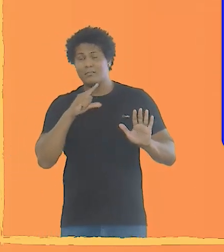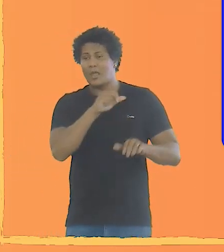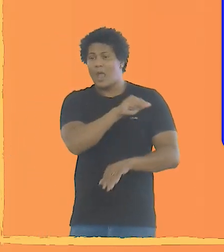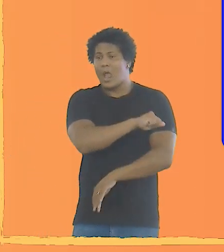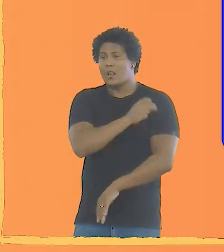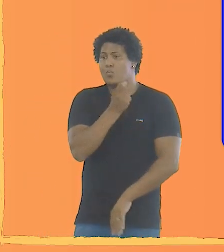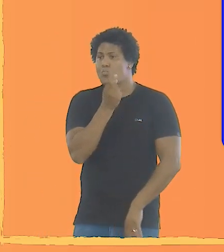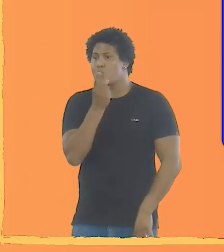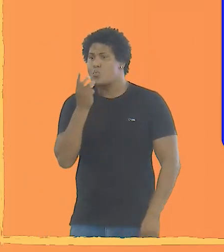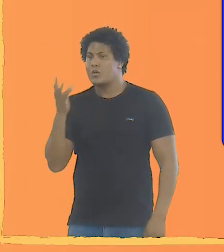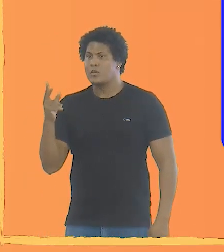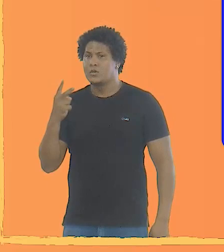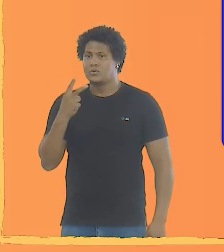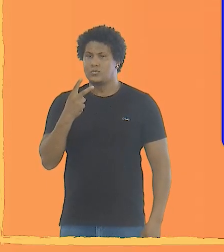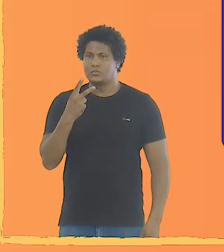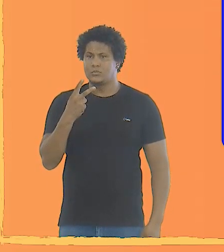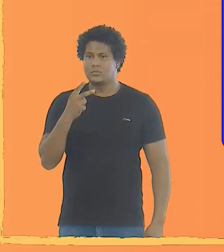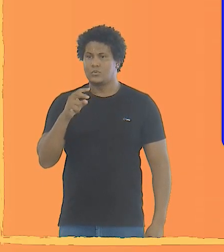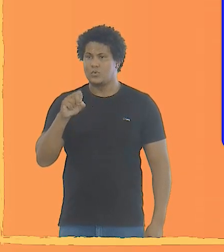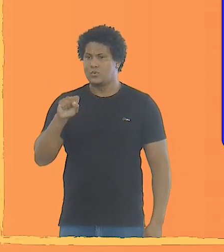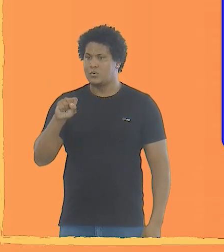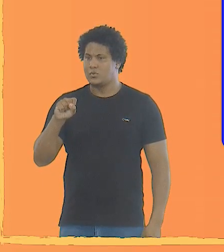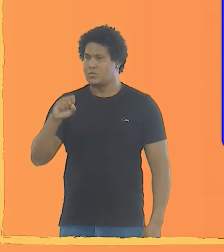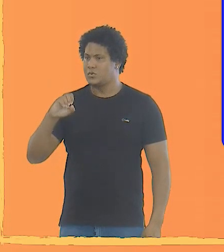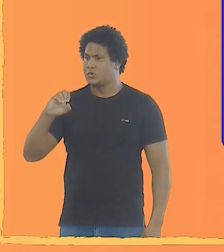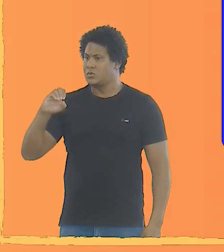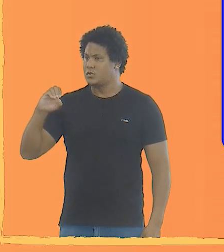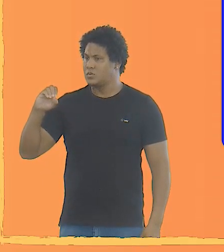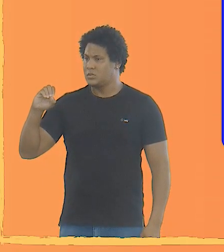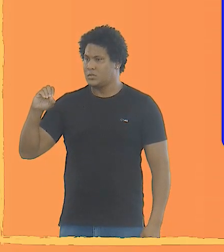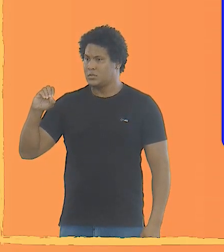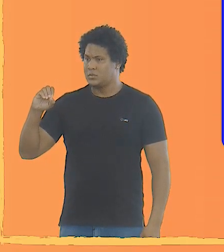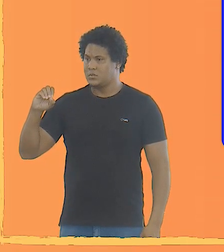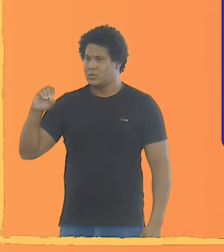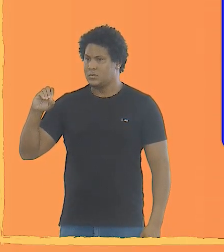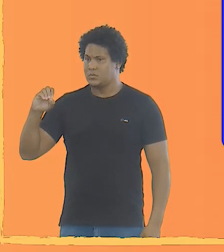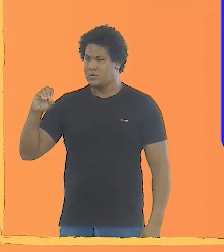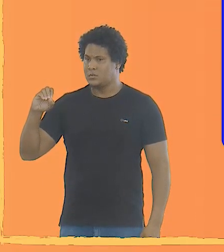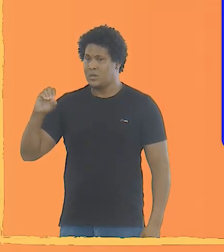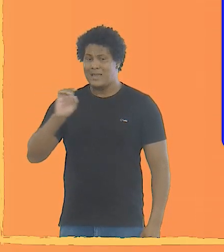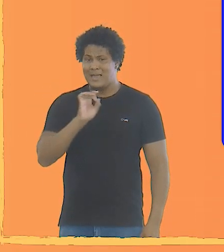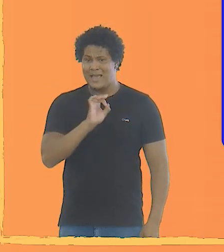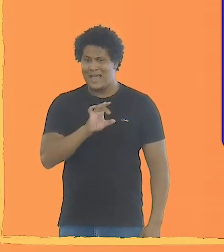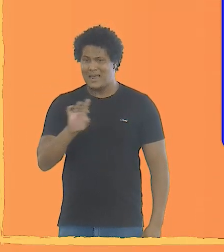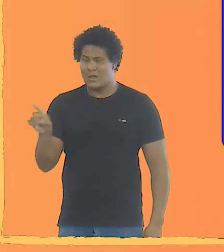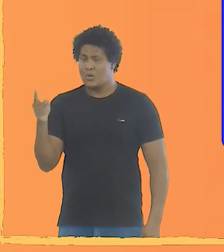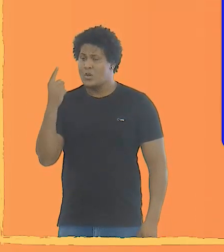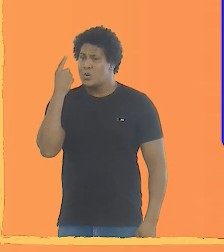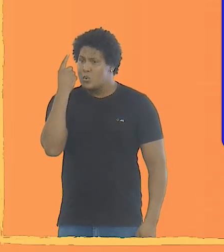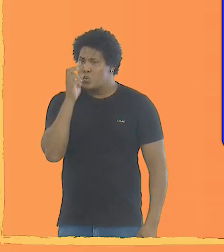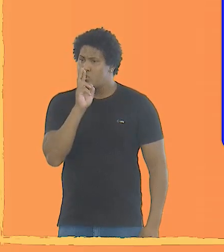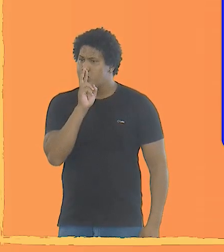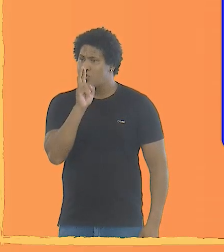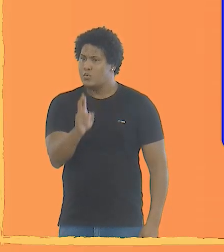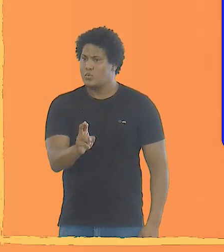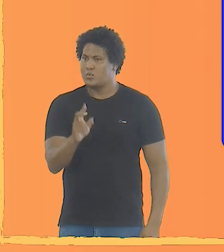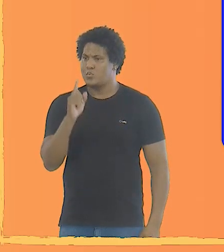participar 280 alunos. E cada aluno só vai dar uma resposta. Então, vejam,